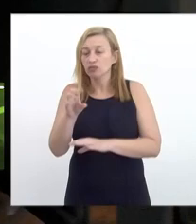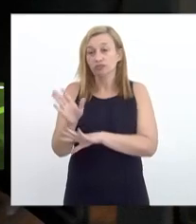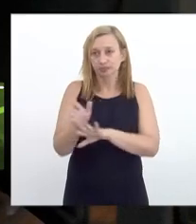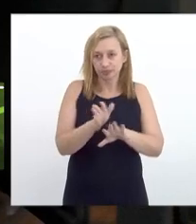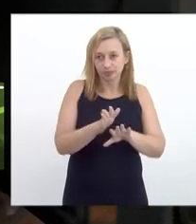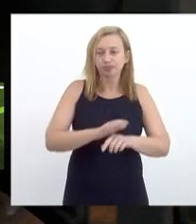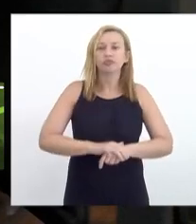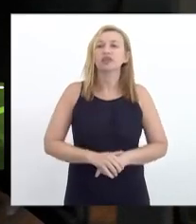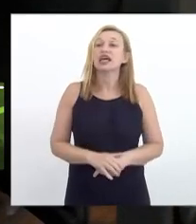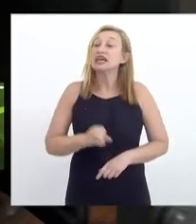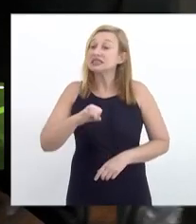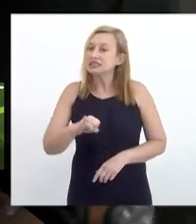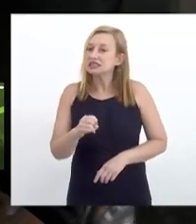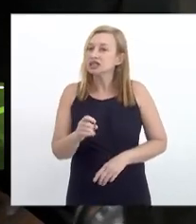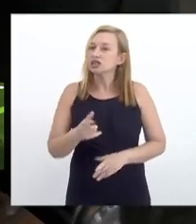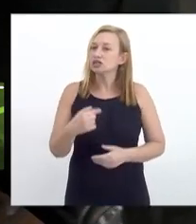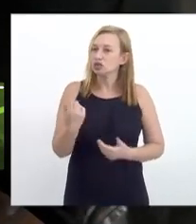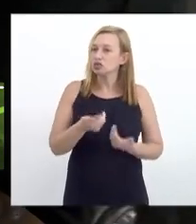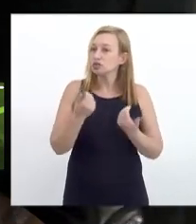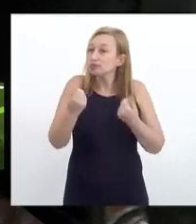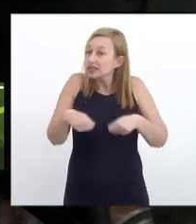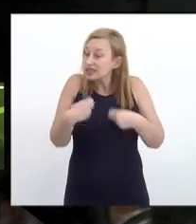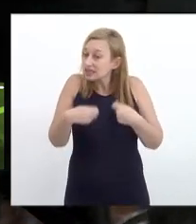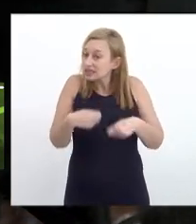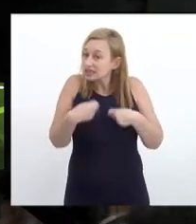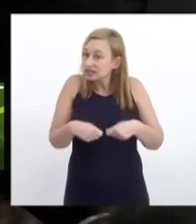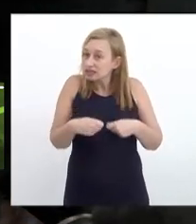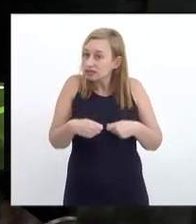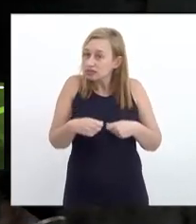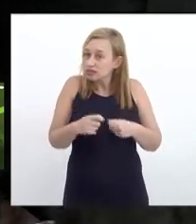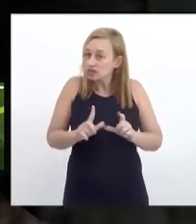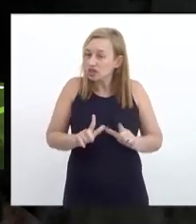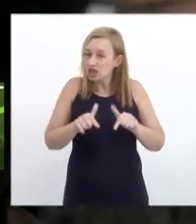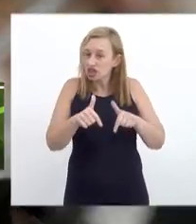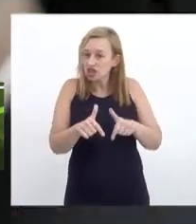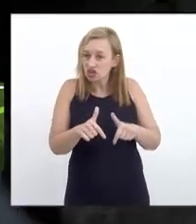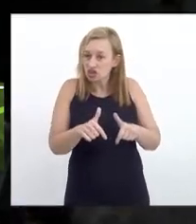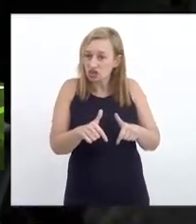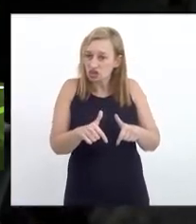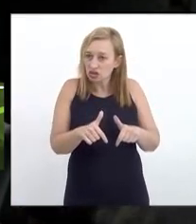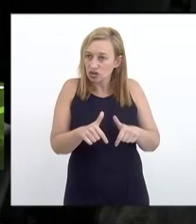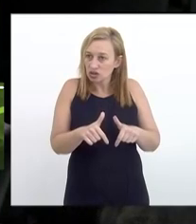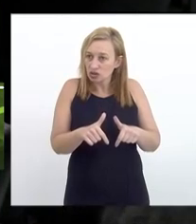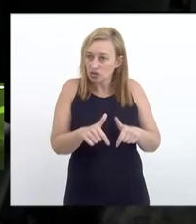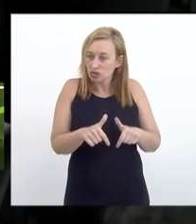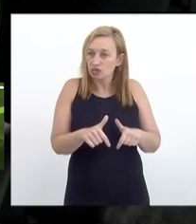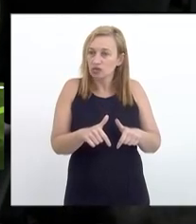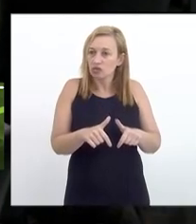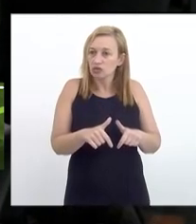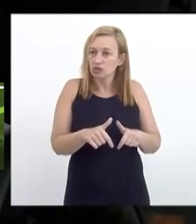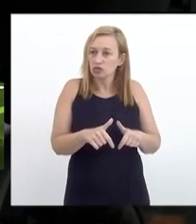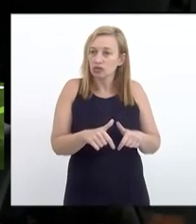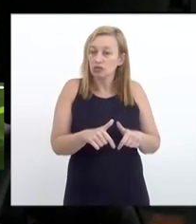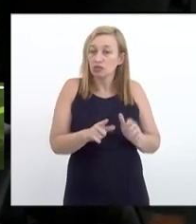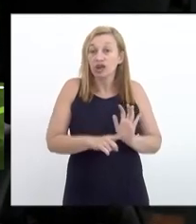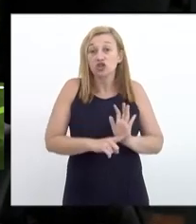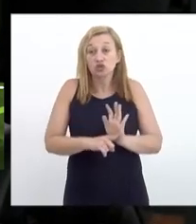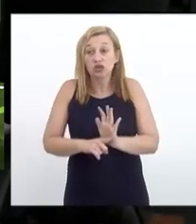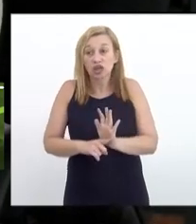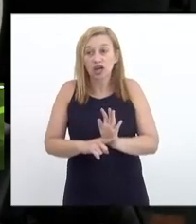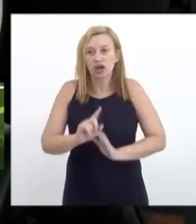seja, se a gente precisa De atuar dessa maneira Com a situação Para atender o regime